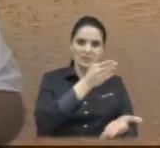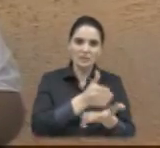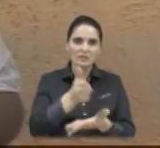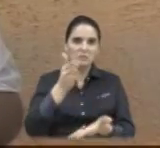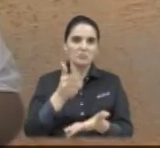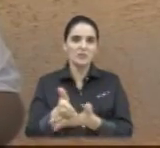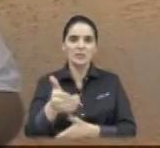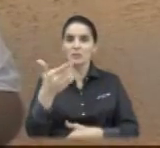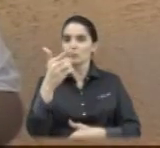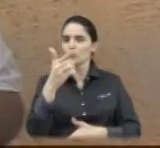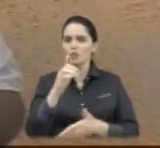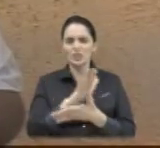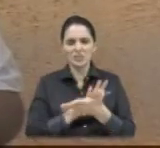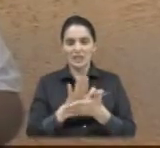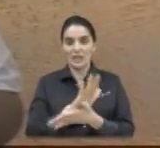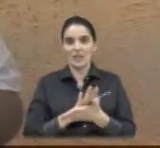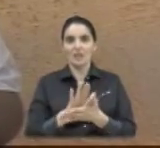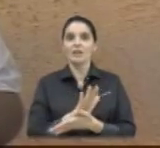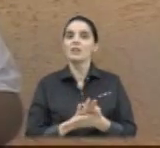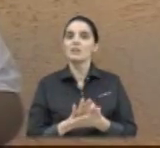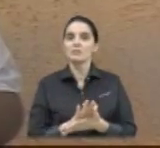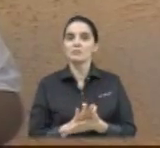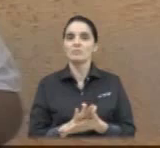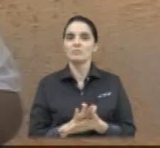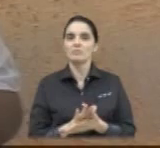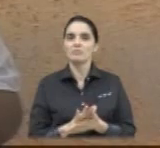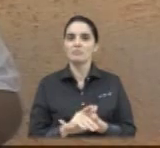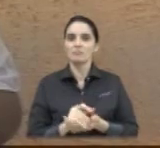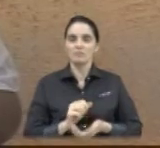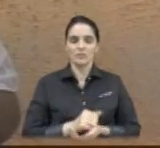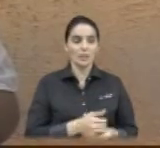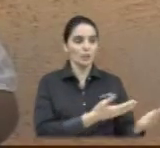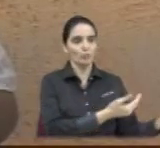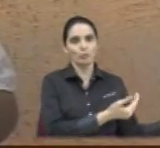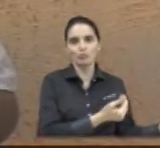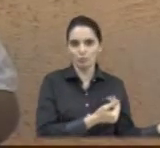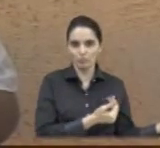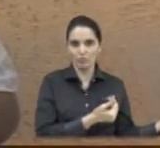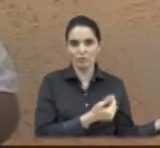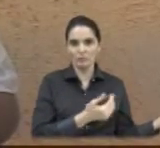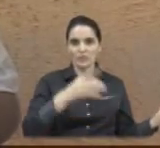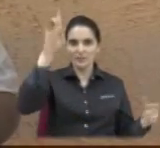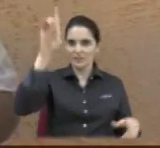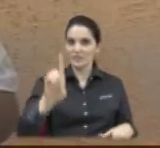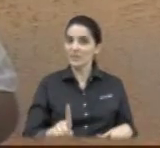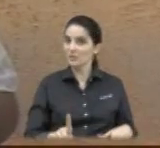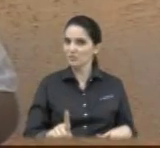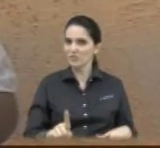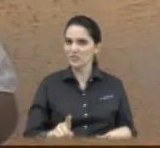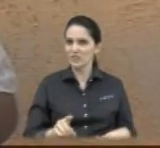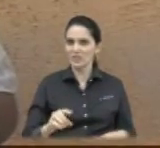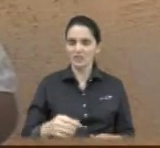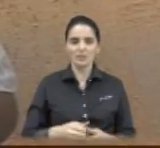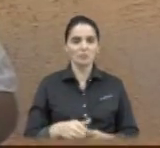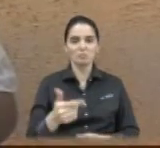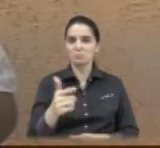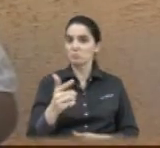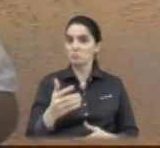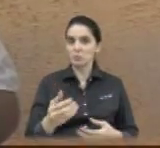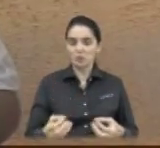não foi garantida comprometendo a participação desses jovens o processo de discussão é lamentável esse tipo de